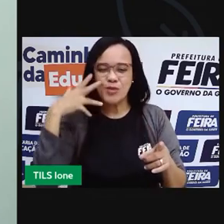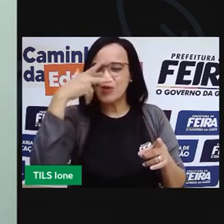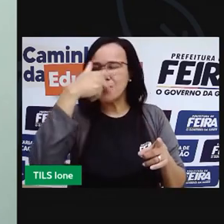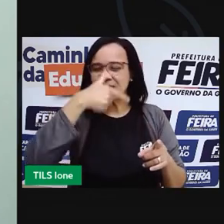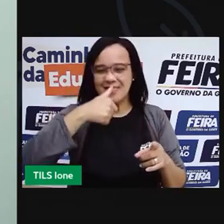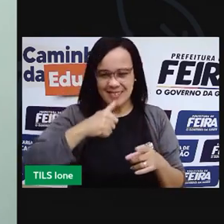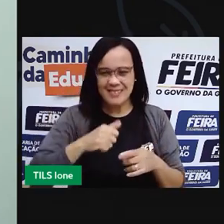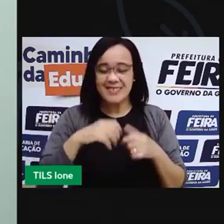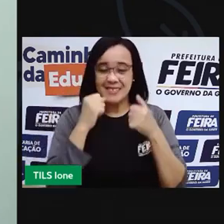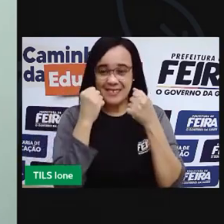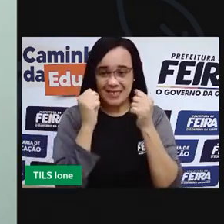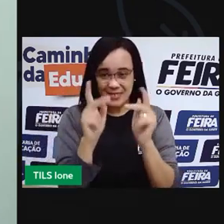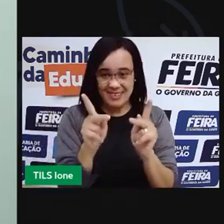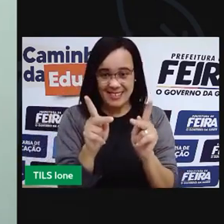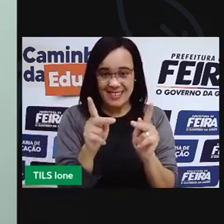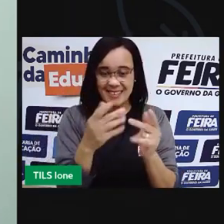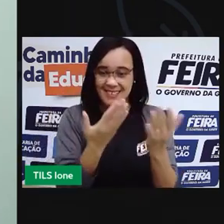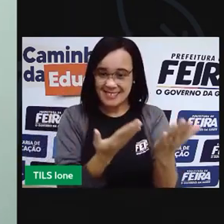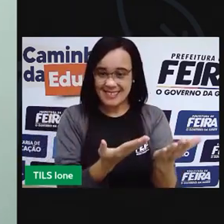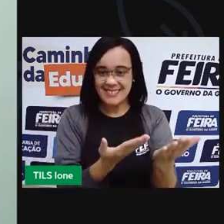bonita. Tá certo?